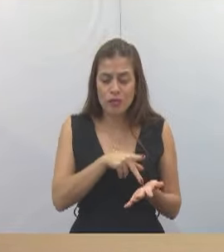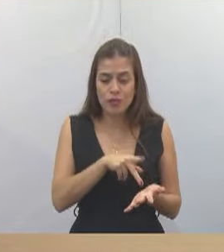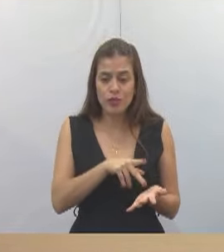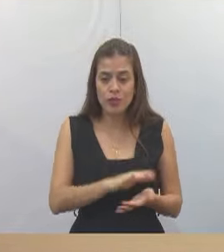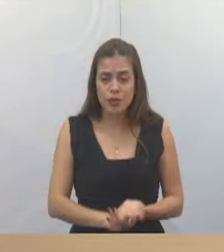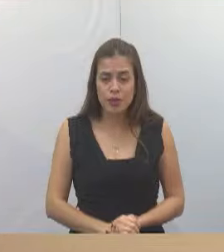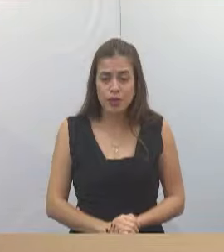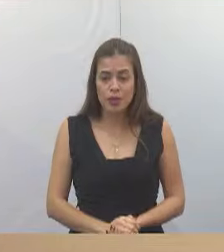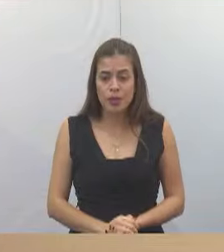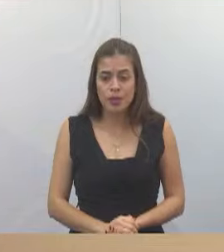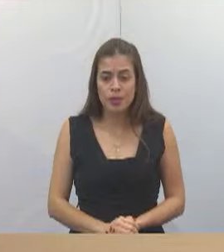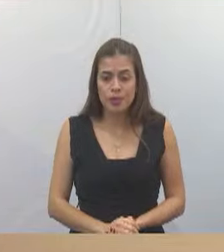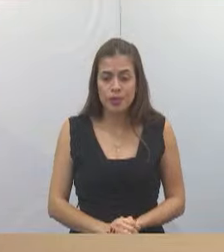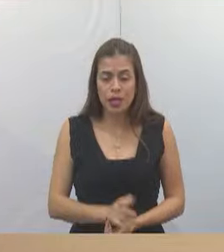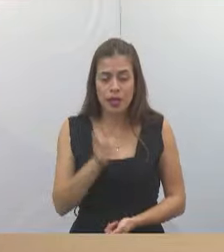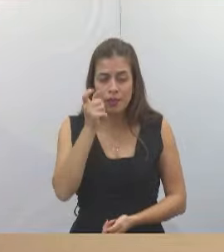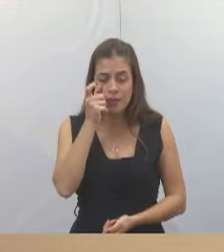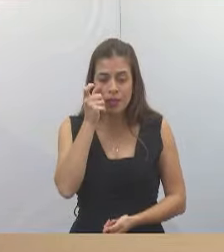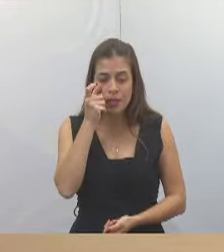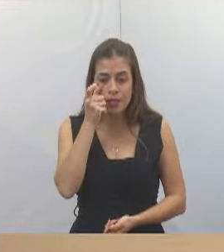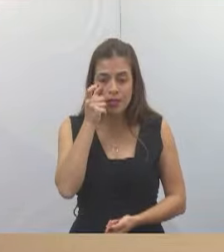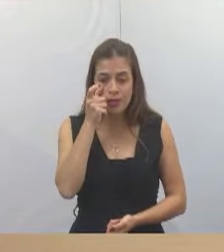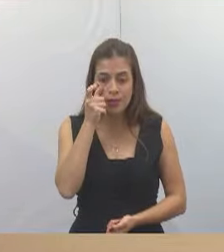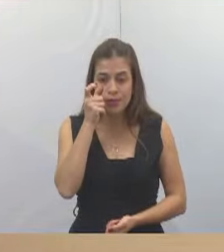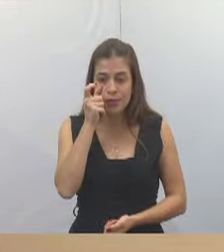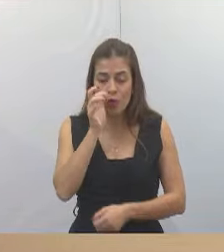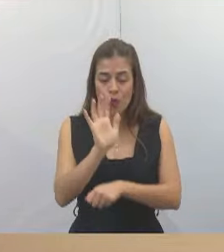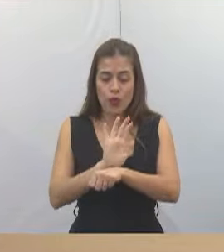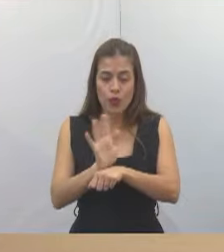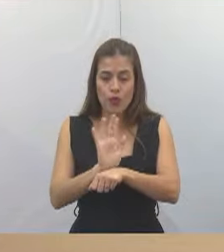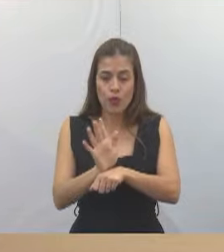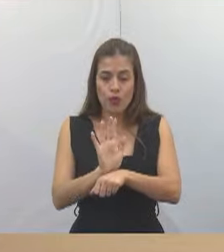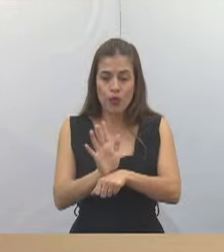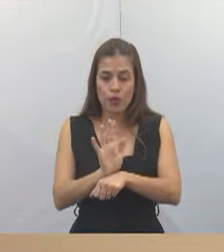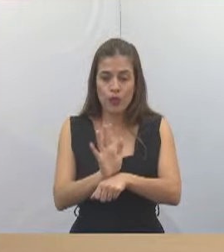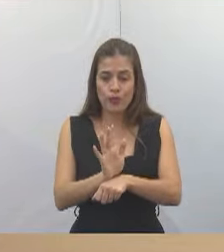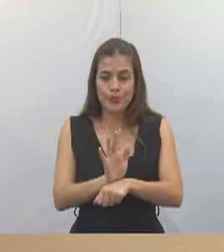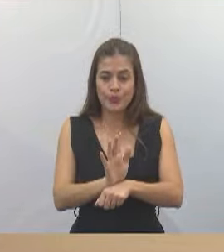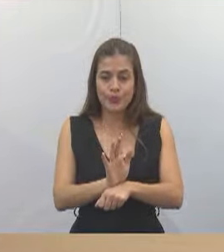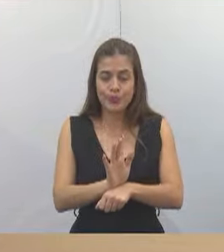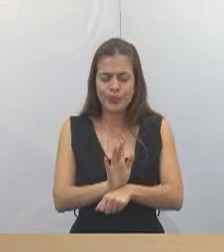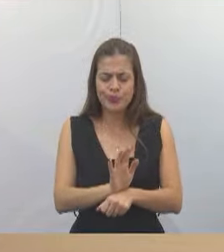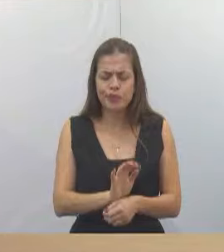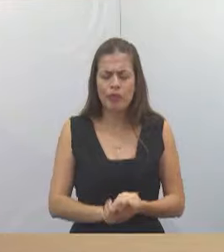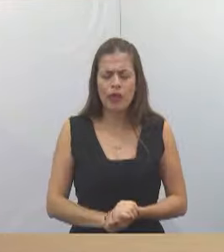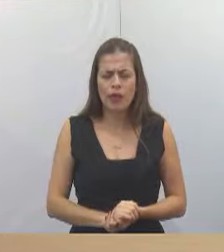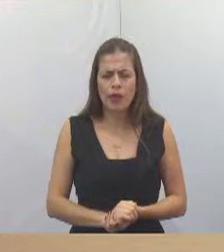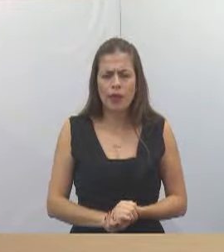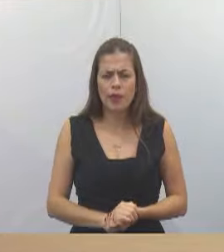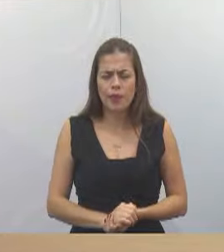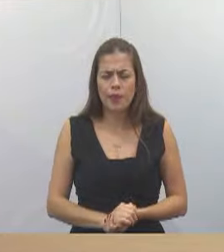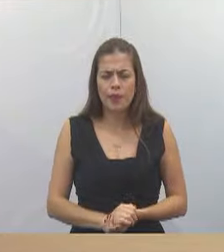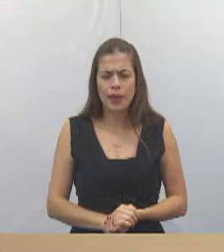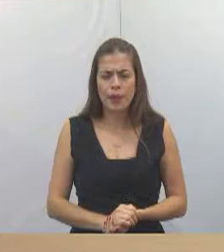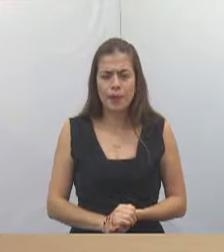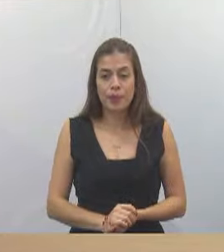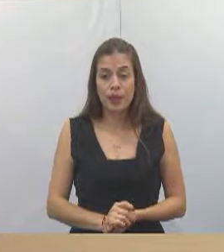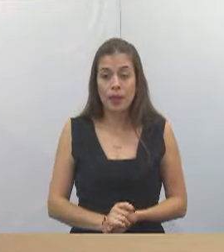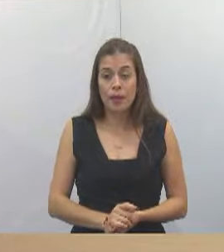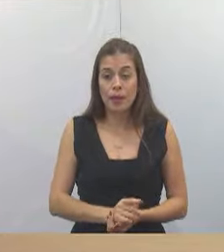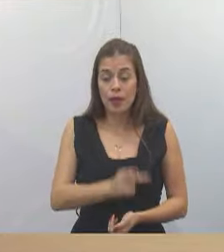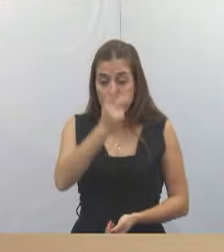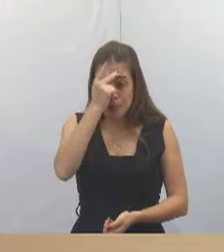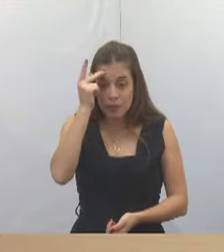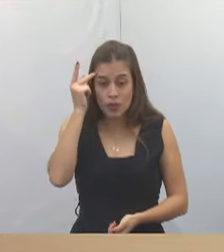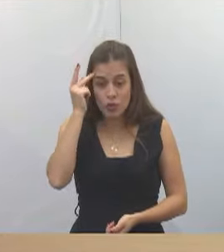estava assistindo um filme onde o dono vai viajar, vai para o